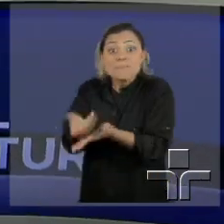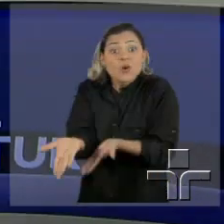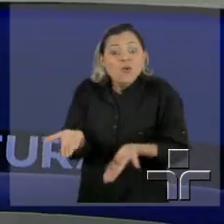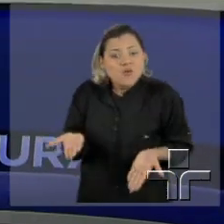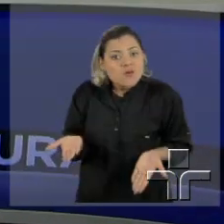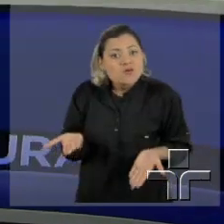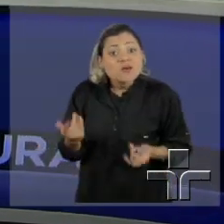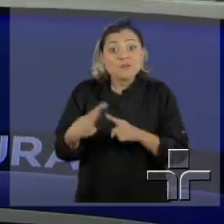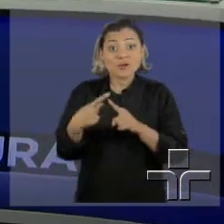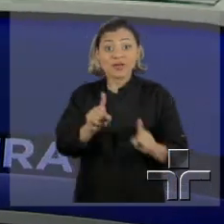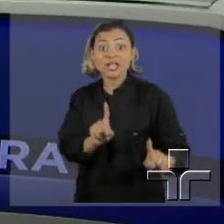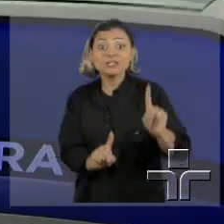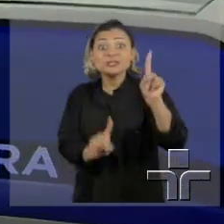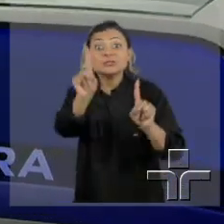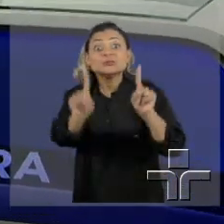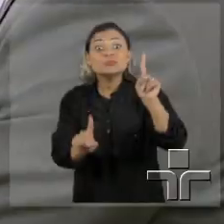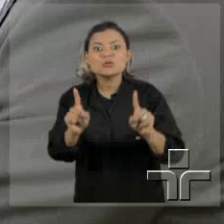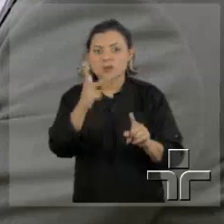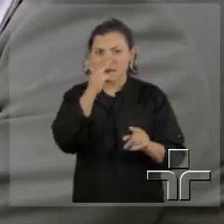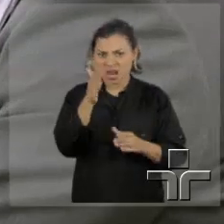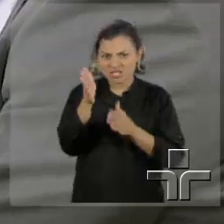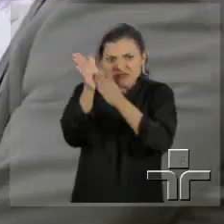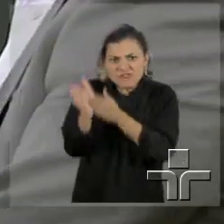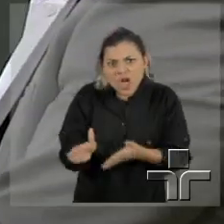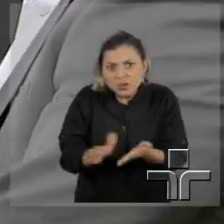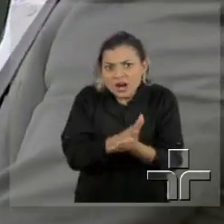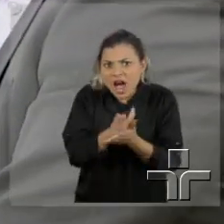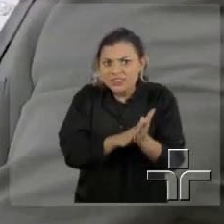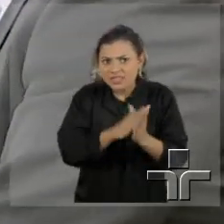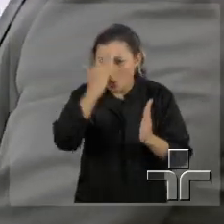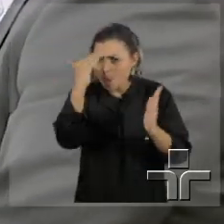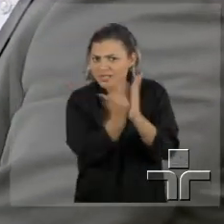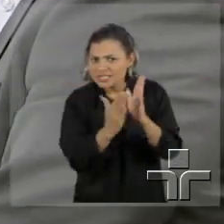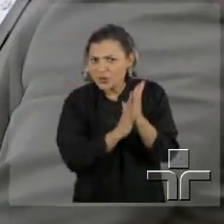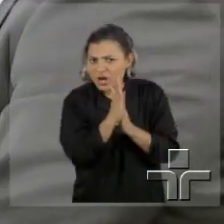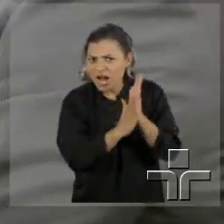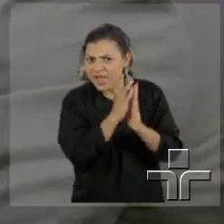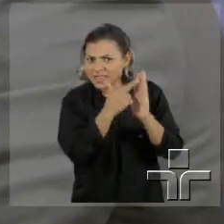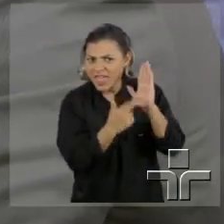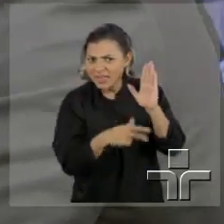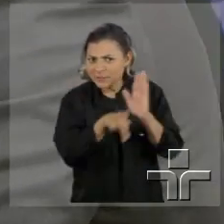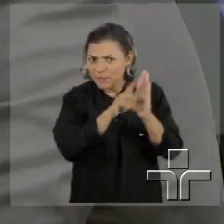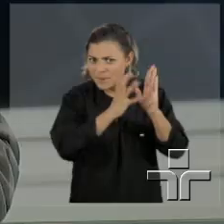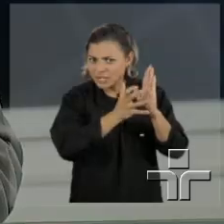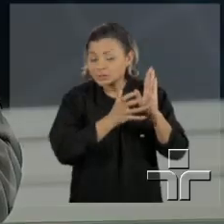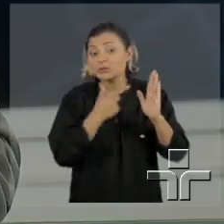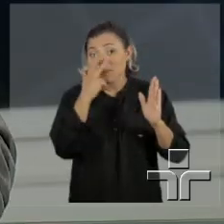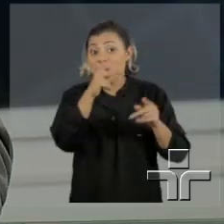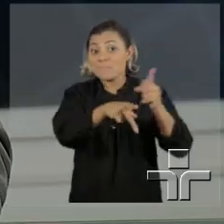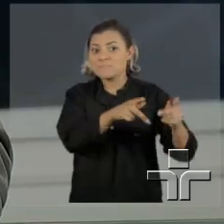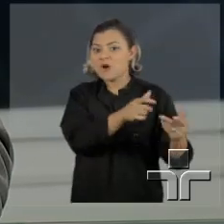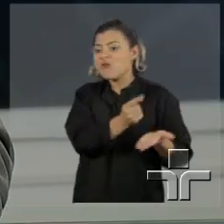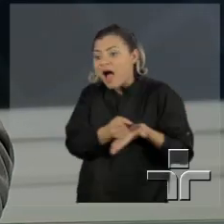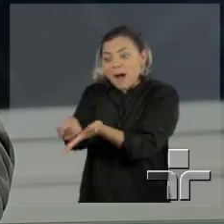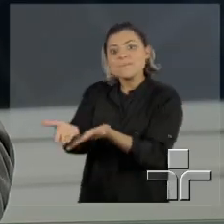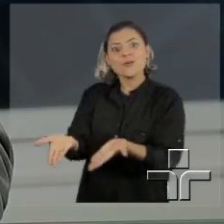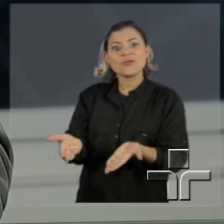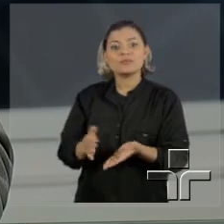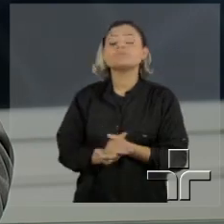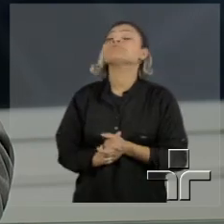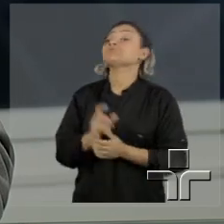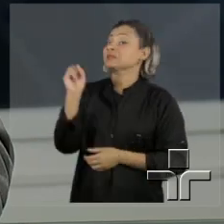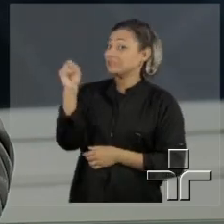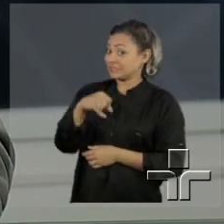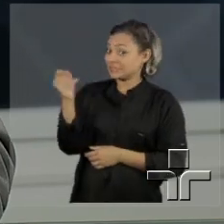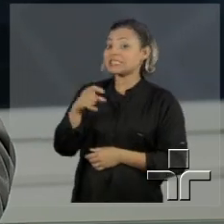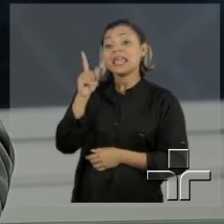nessa disputa de serem infiéis, né? Desobedecerem as legendas votando a favor da reforma da Previdência. Isso é um tema fascinante, né? Colocar essa